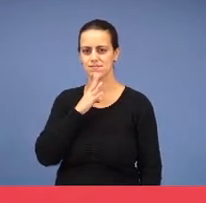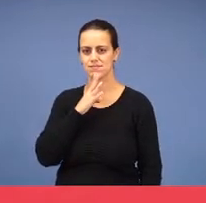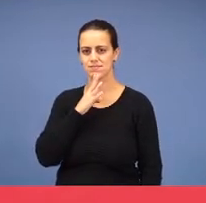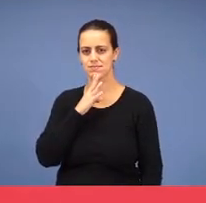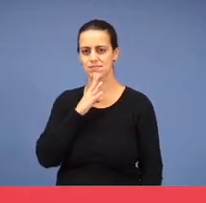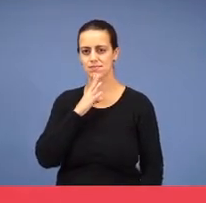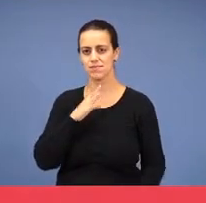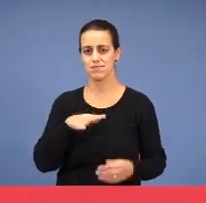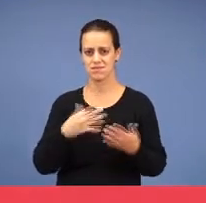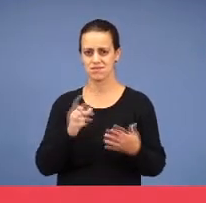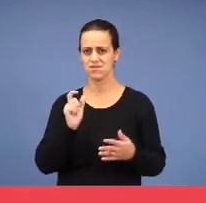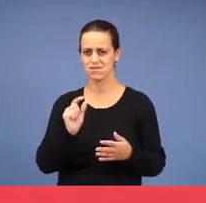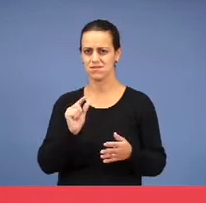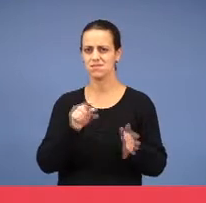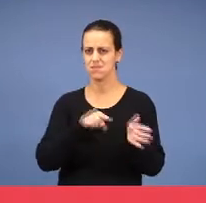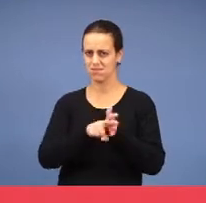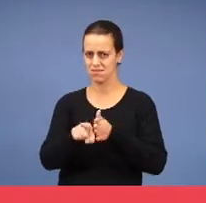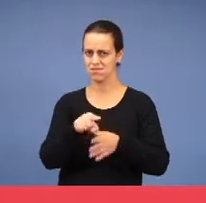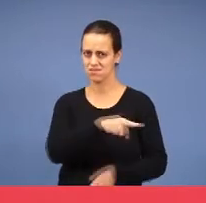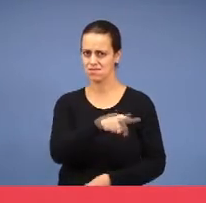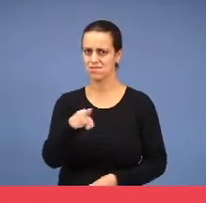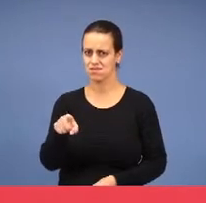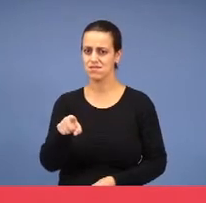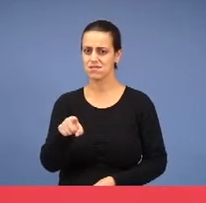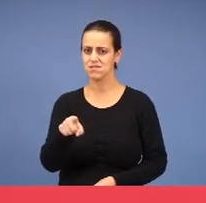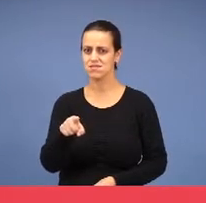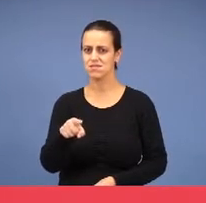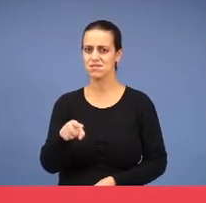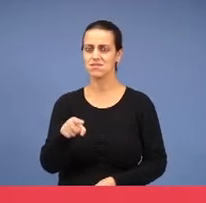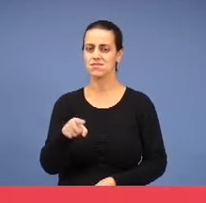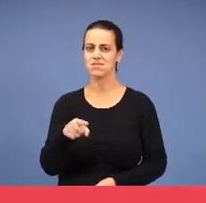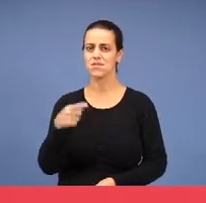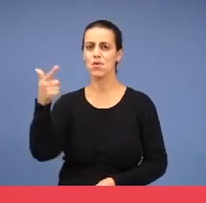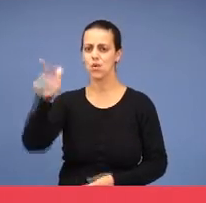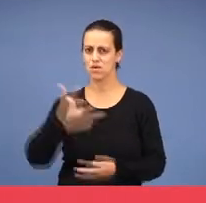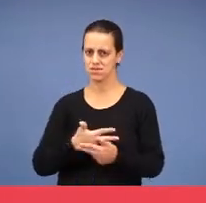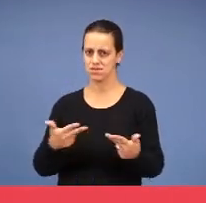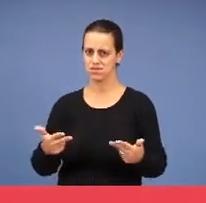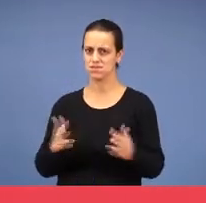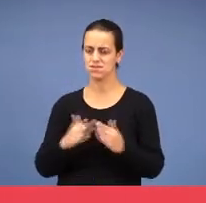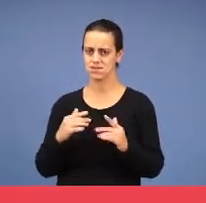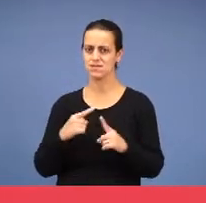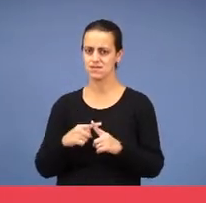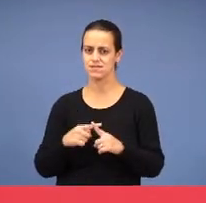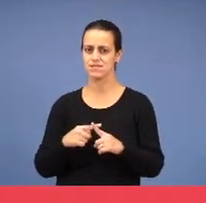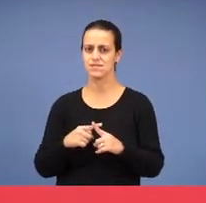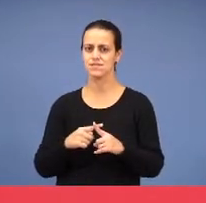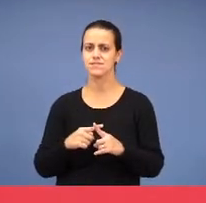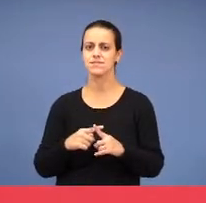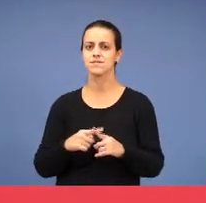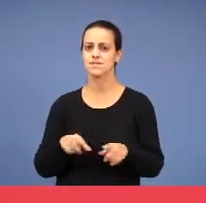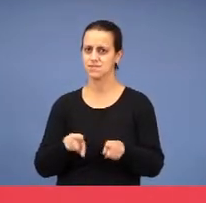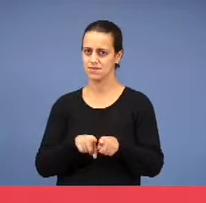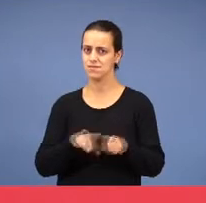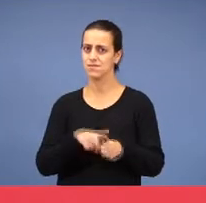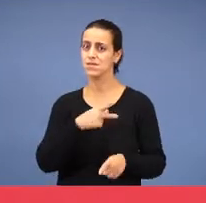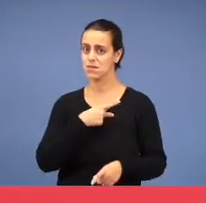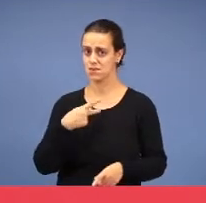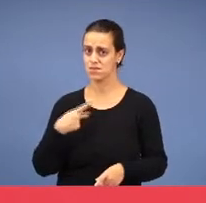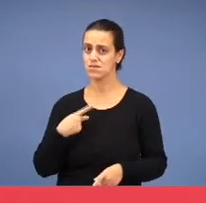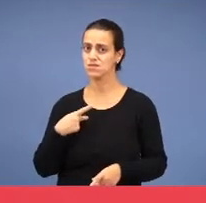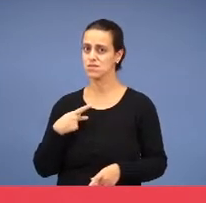uma pergunta daqui mais um pouco para os irmãos que estão nas outras igrejas. e os pastores vão cuidar